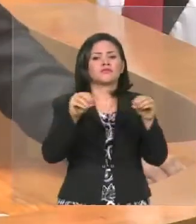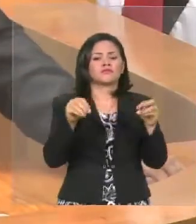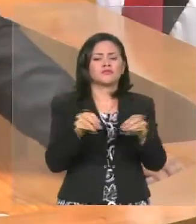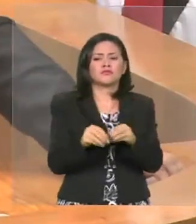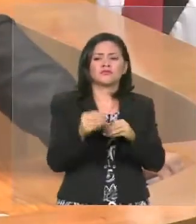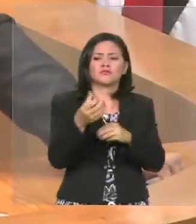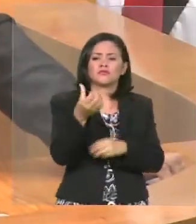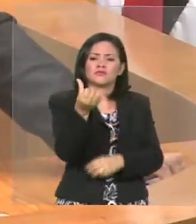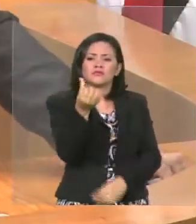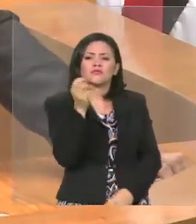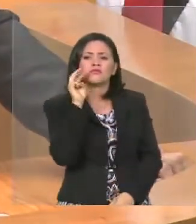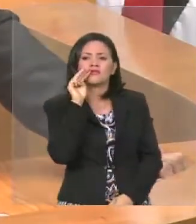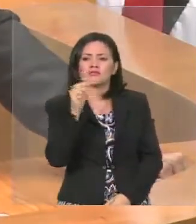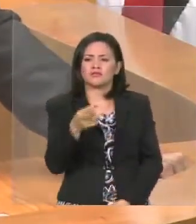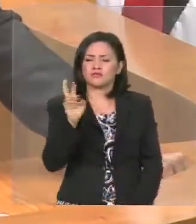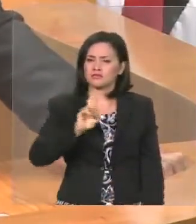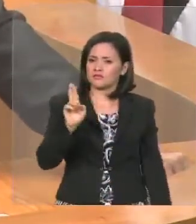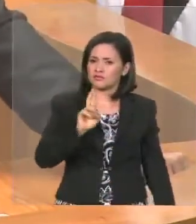reais.